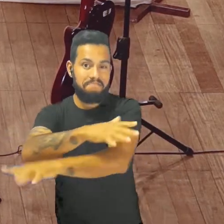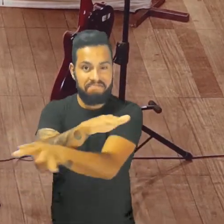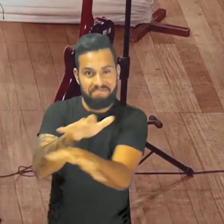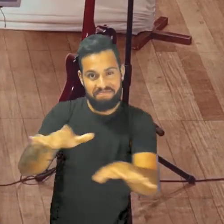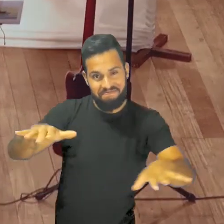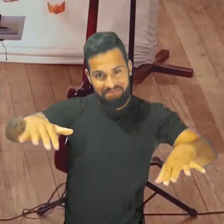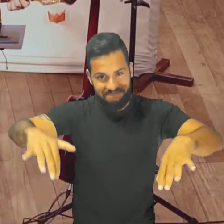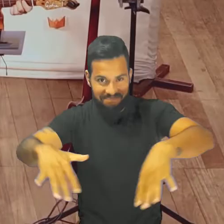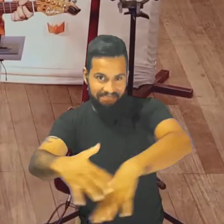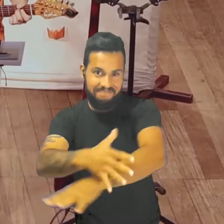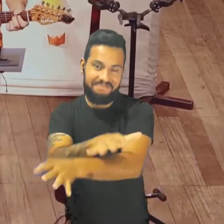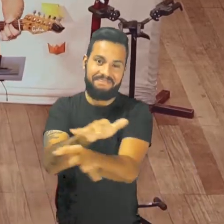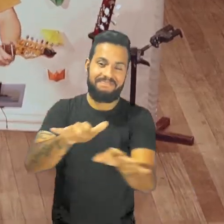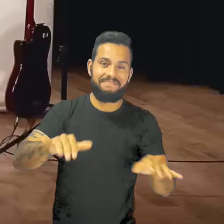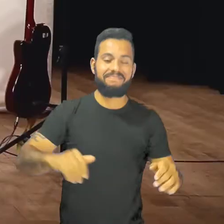sua pureza.